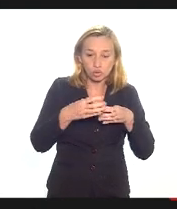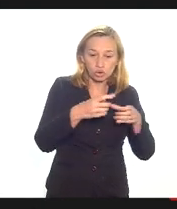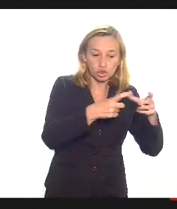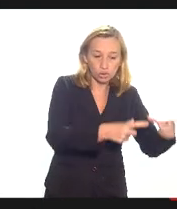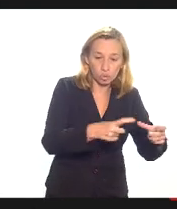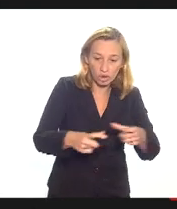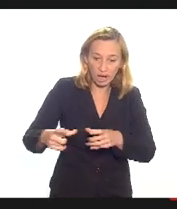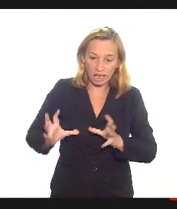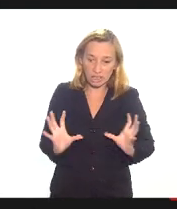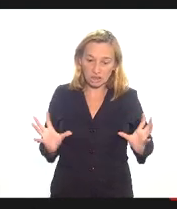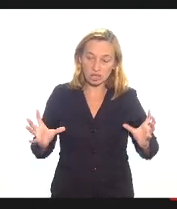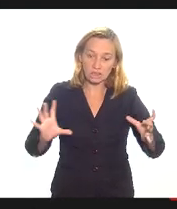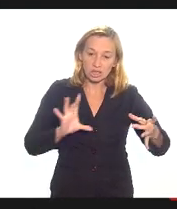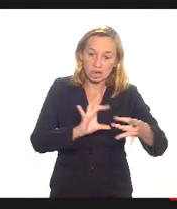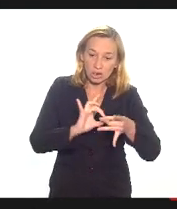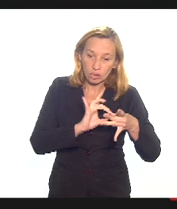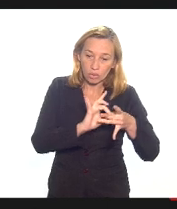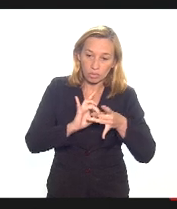compartilham